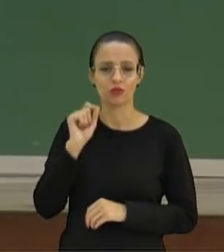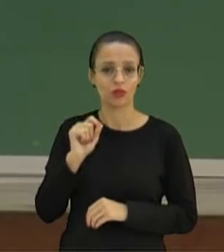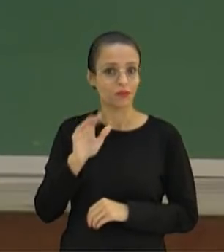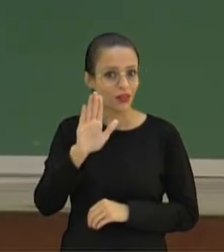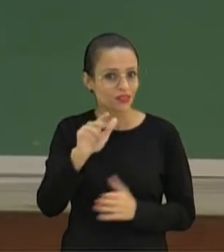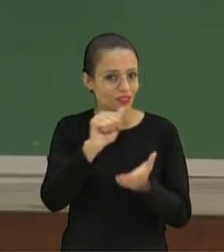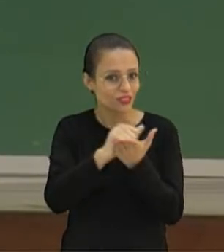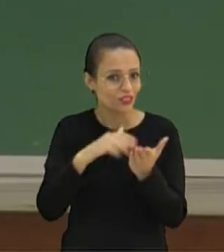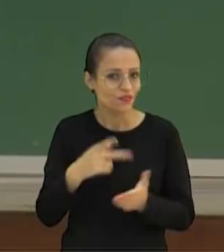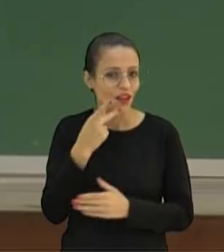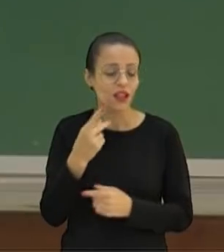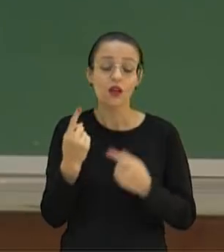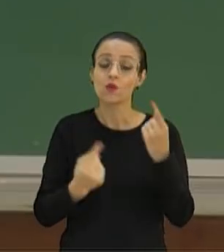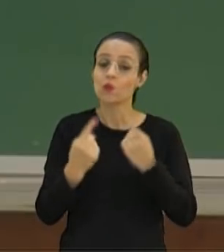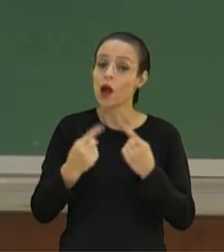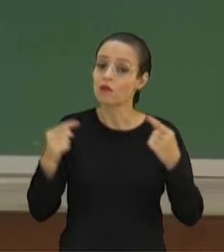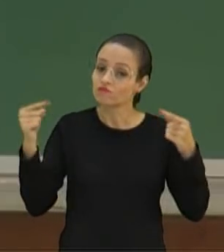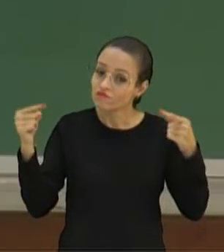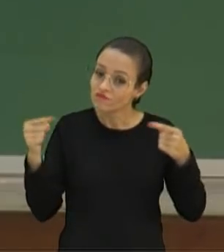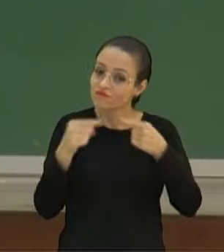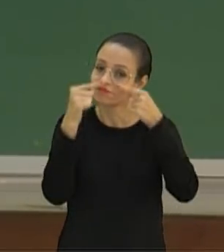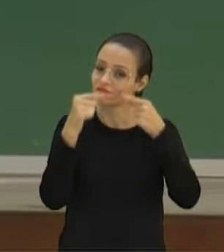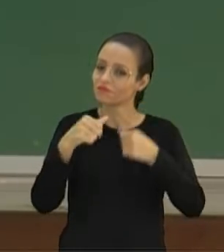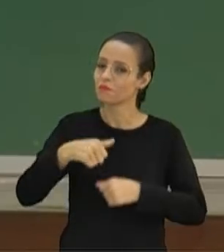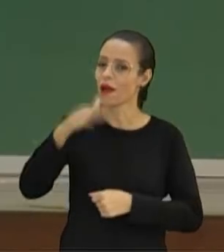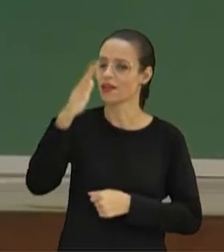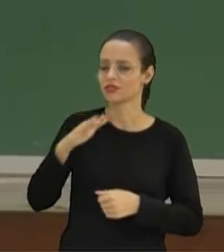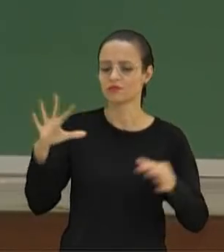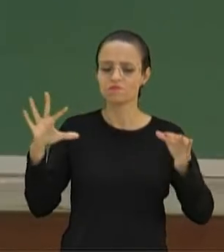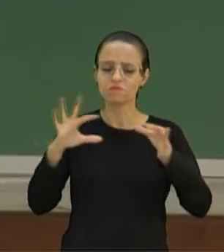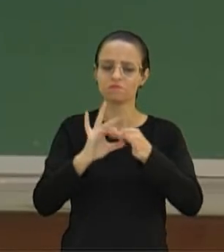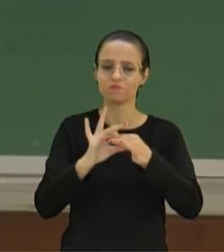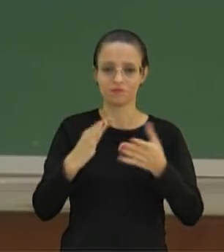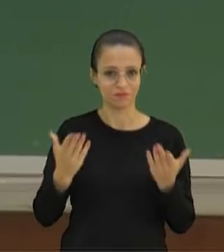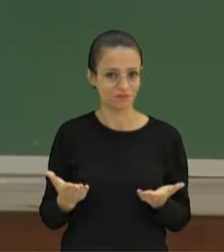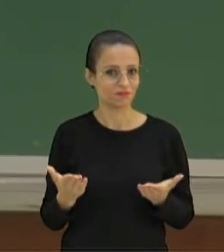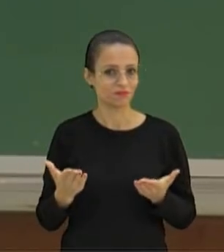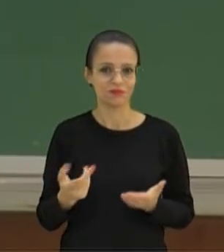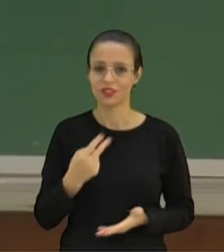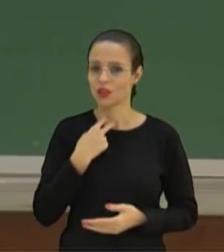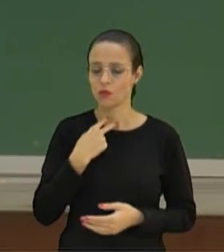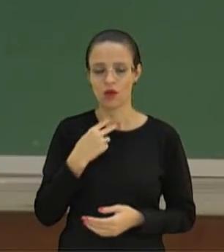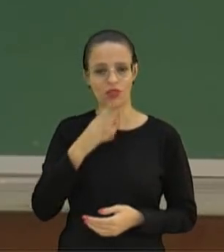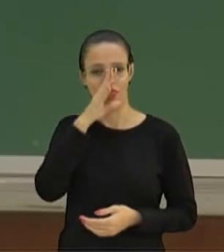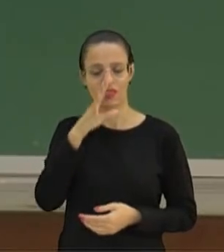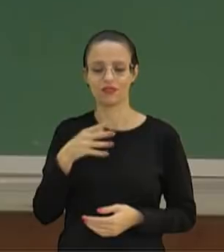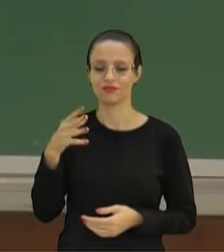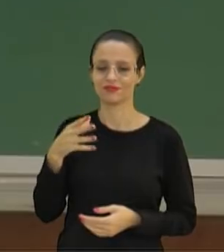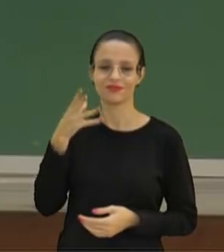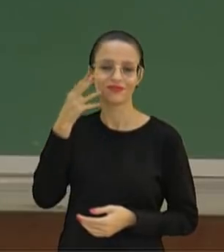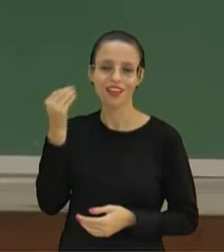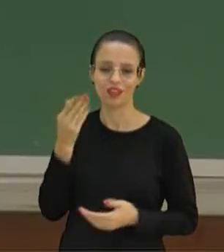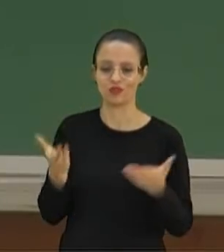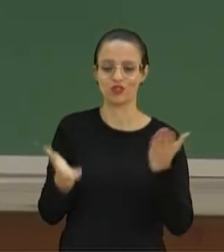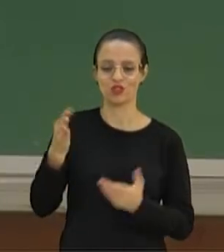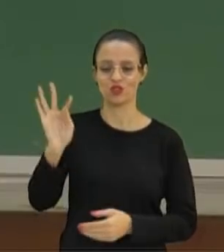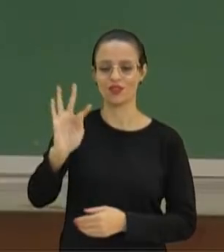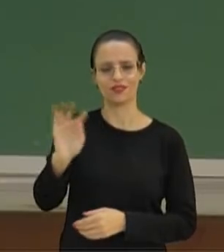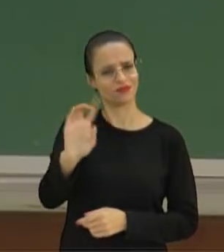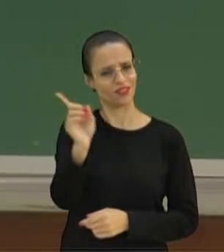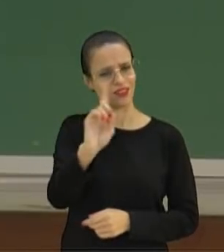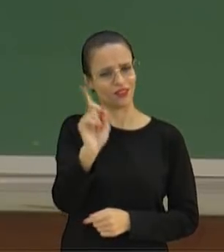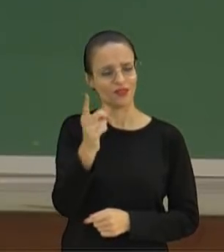O exercício fala, ó, unidade mais adequada. Tá? Então, eu não vou pegar um gato e medir em tonelada.